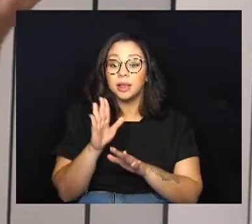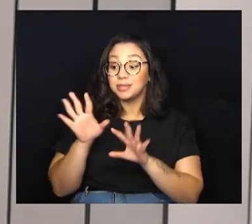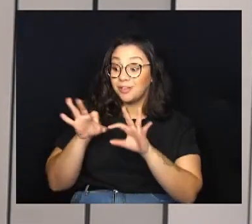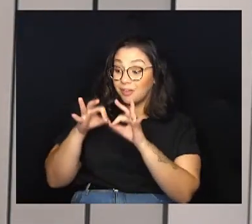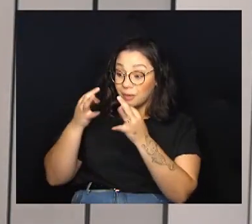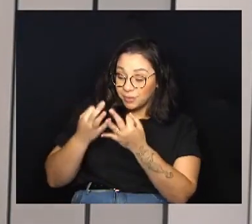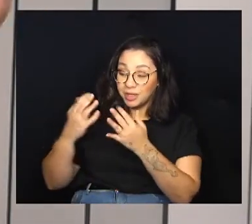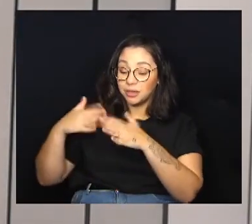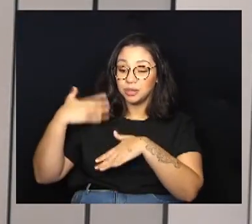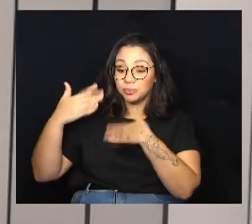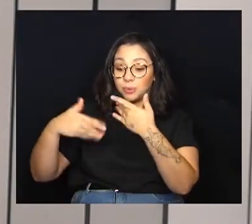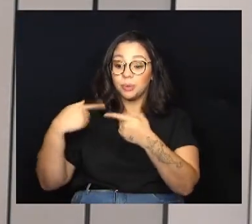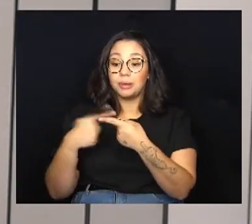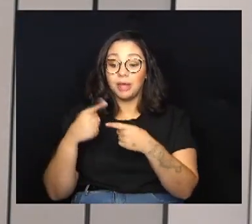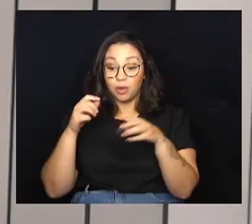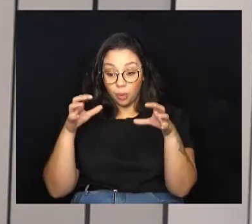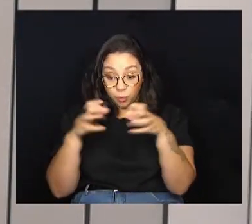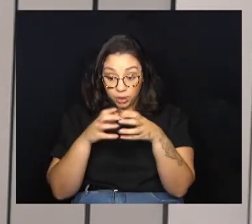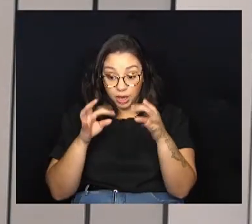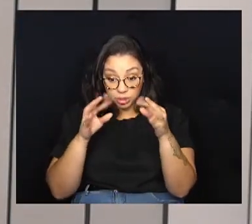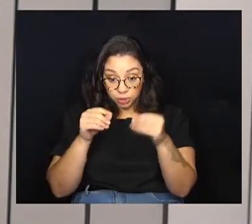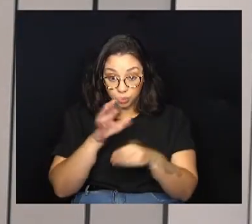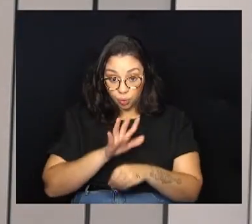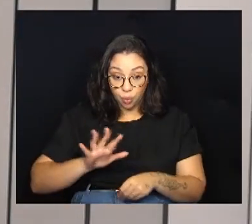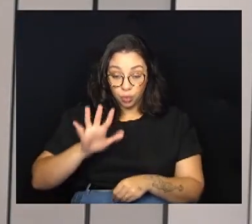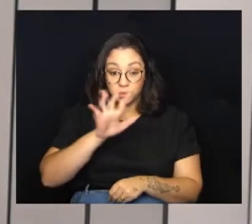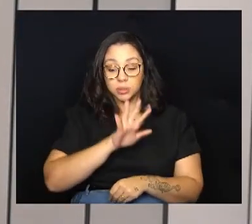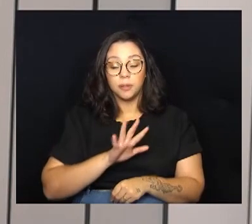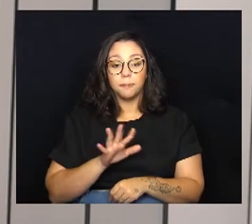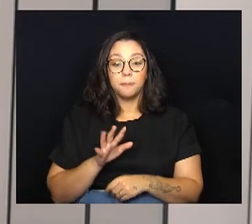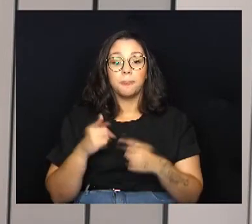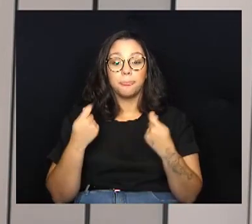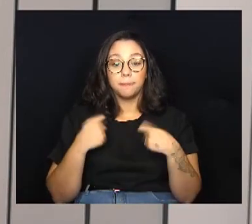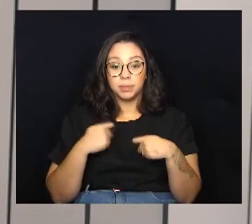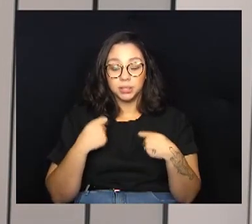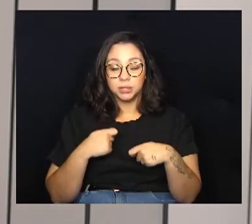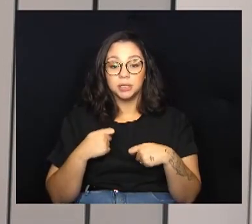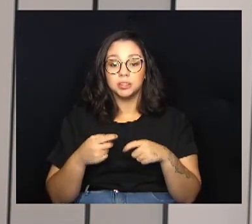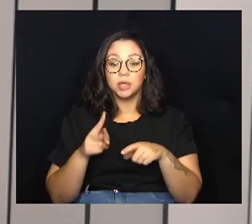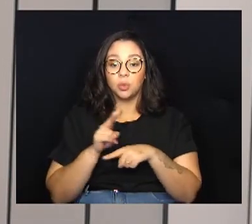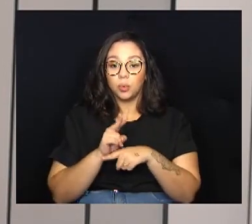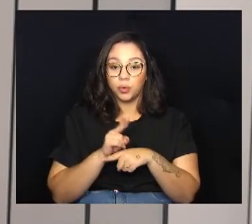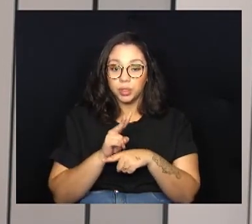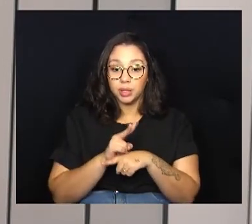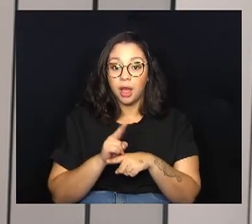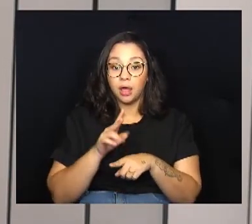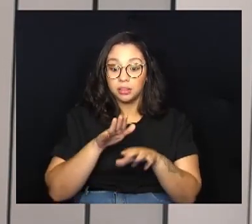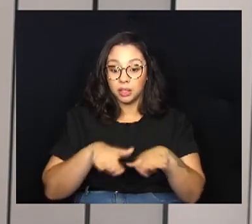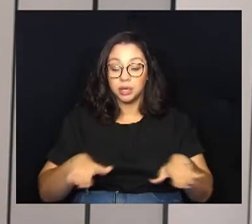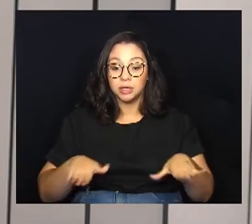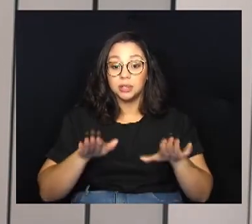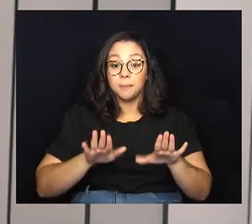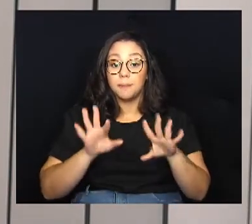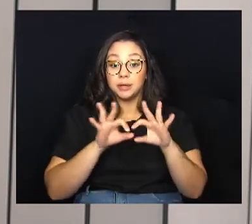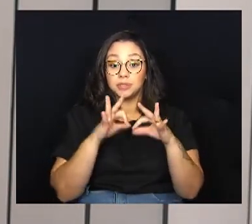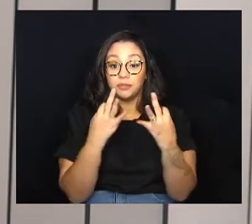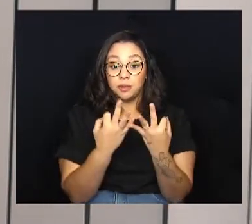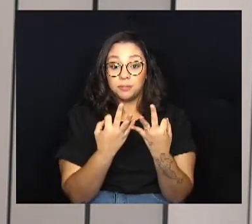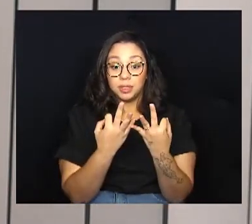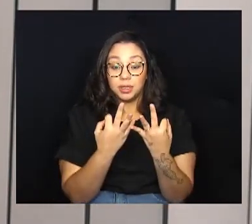Não adianta a gente querer acelerar o processo, tem que estudar, sim. Porque nós temos que estudar para saber como fazer